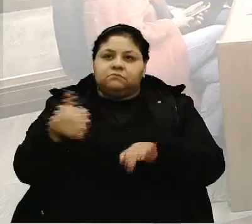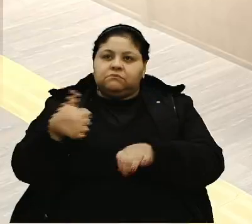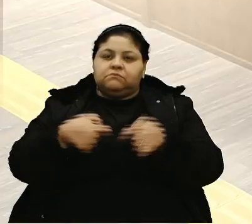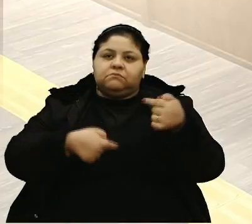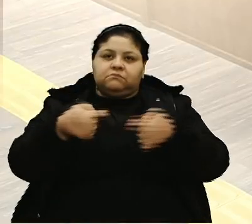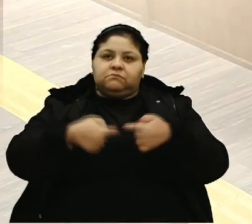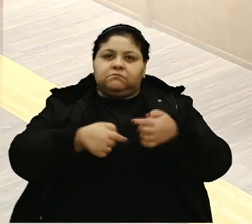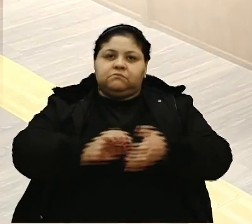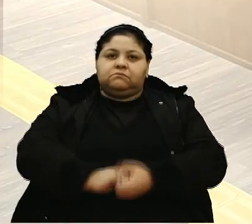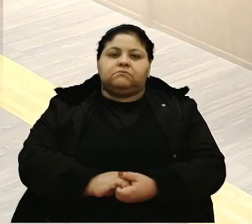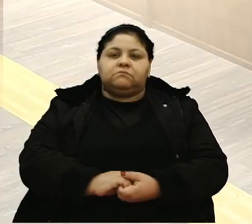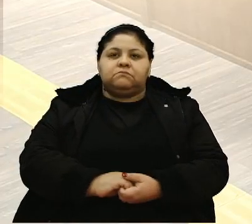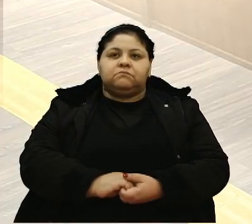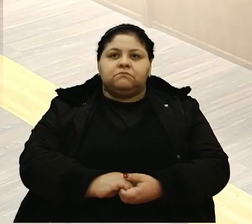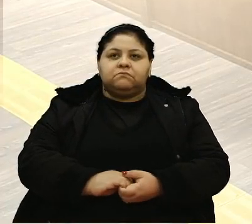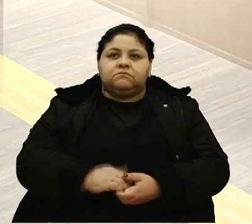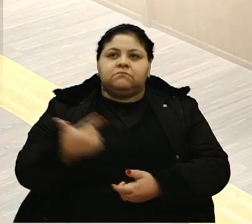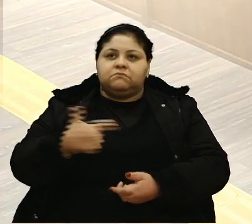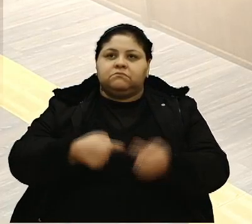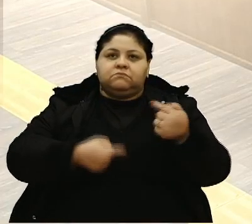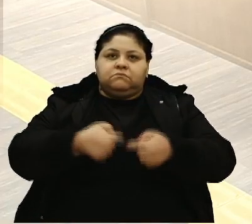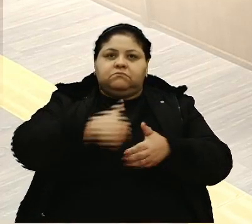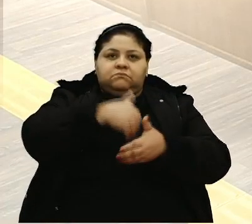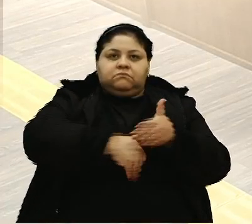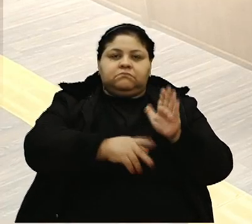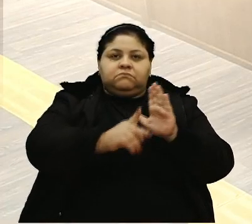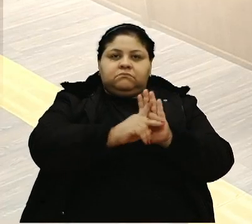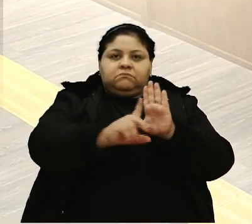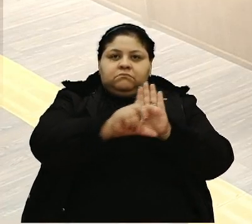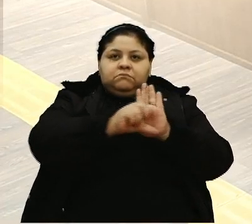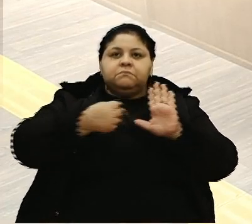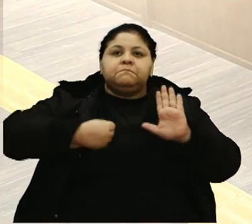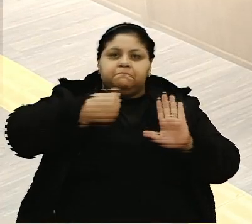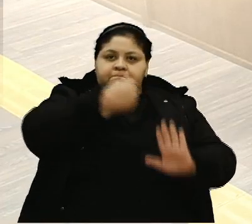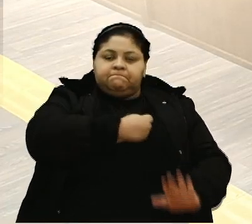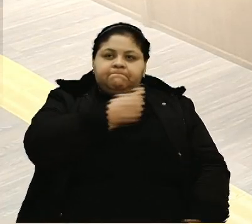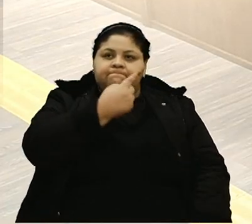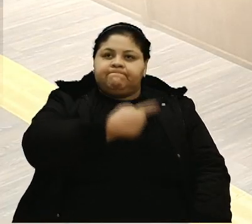Discussão. Em segunda discussão e votação, o projeto de lei número